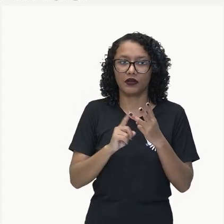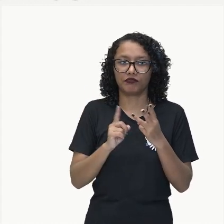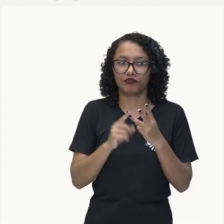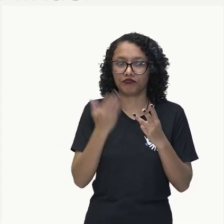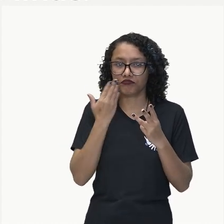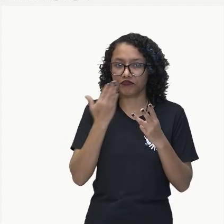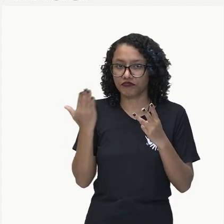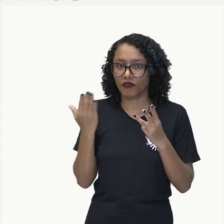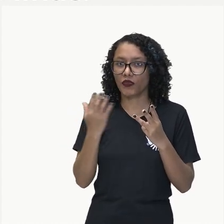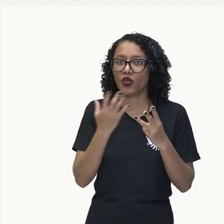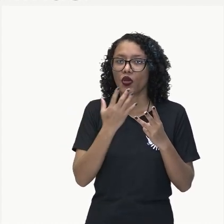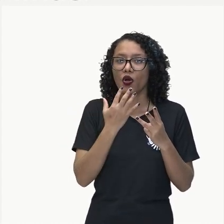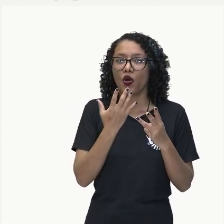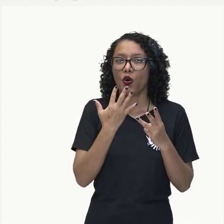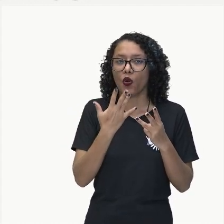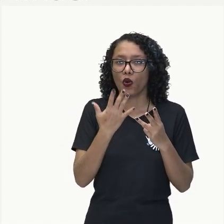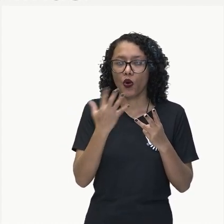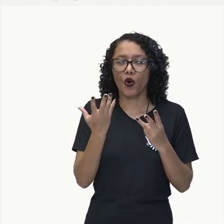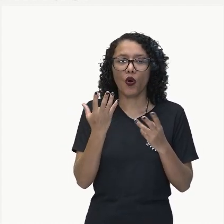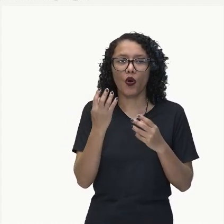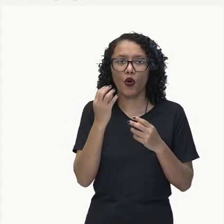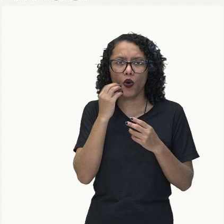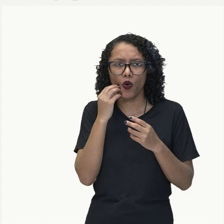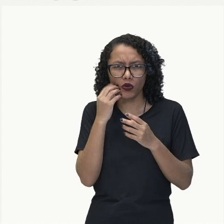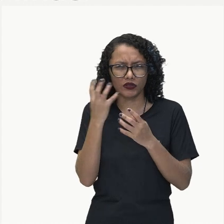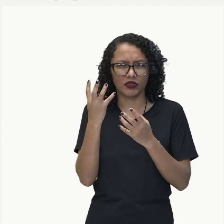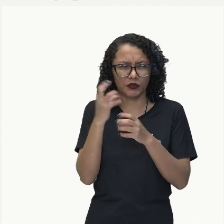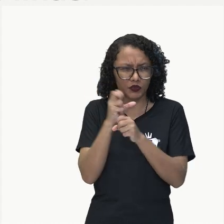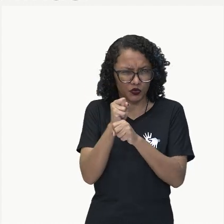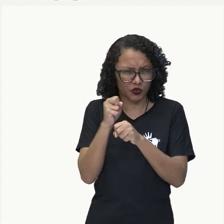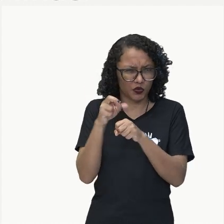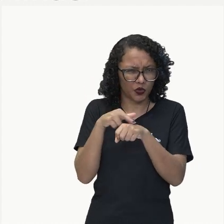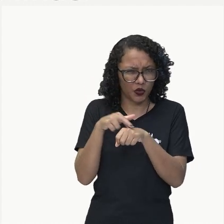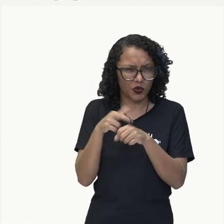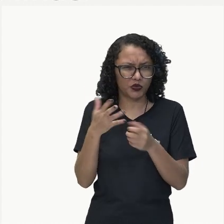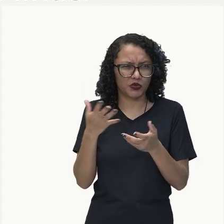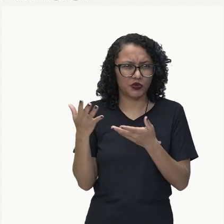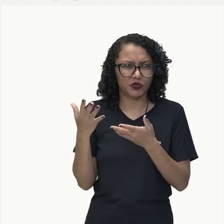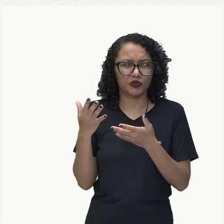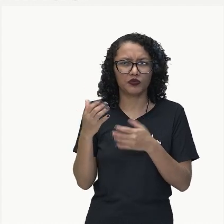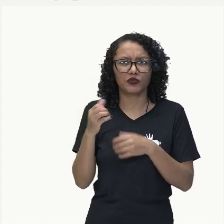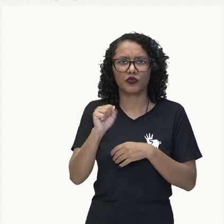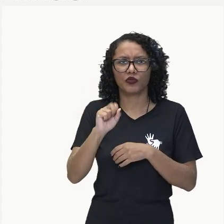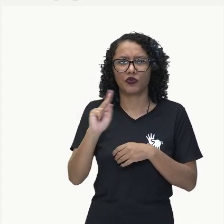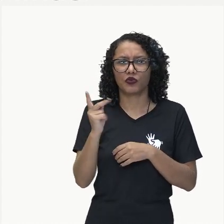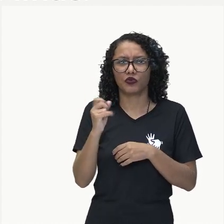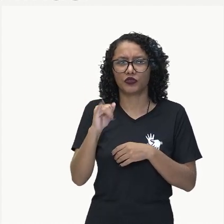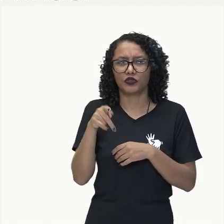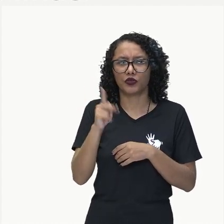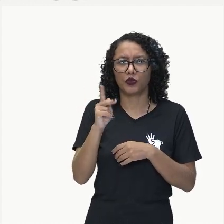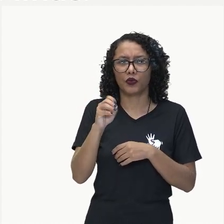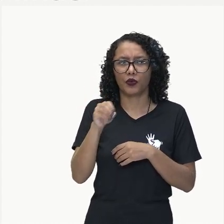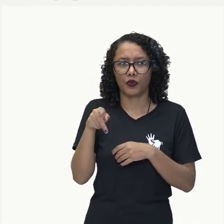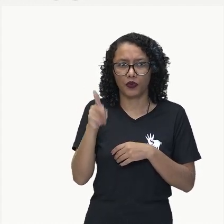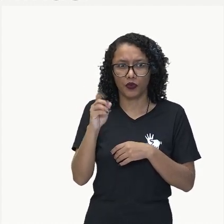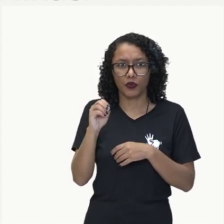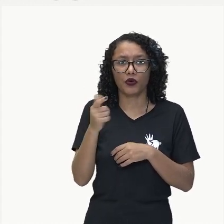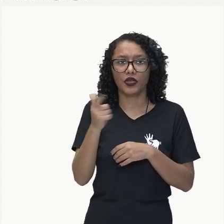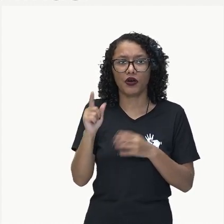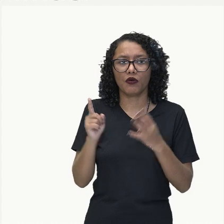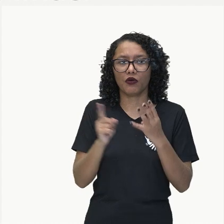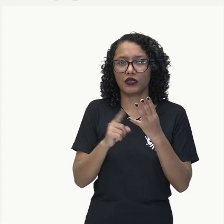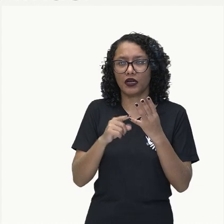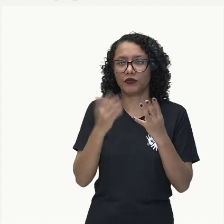parte aqui da ilha, que acaba formando o Japão, Shikoku e Kyushu, ok? Aqui nessa área.